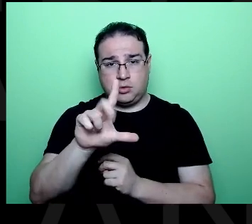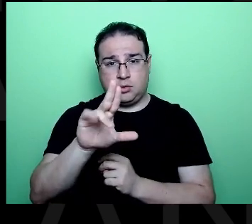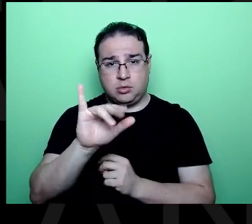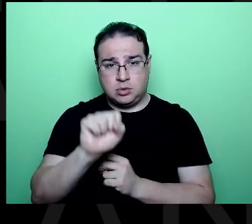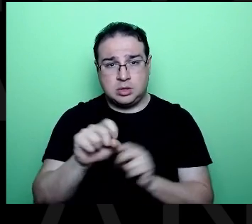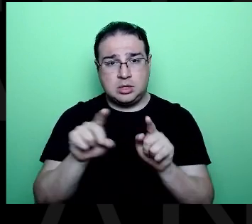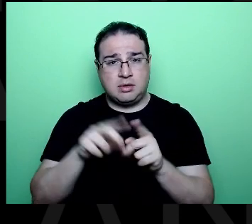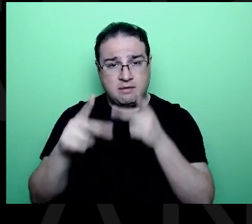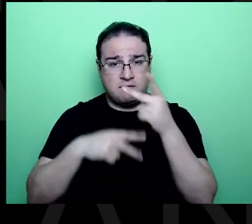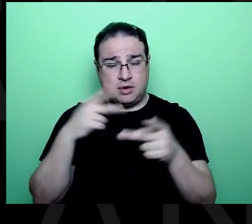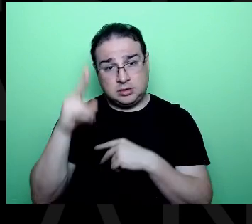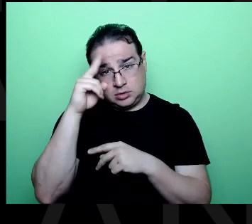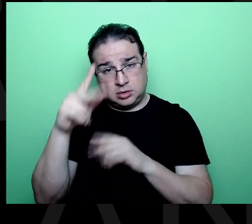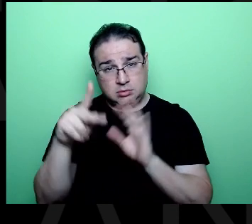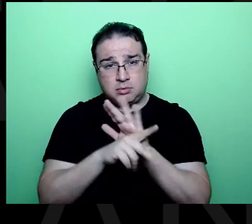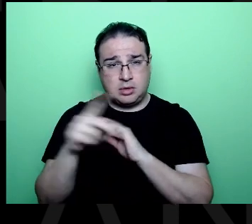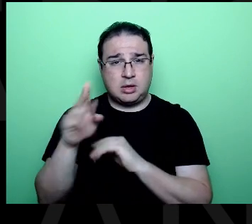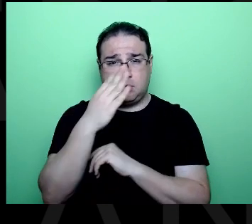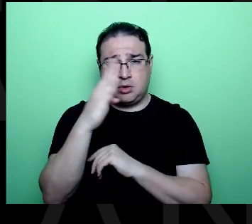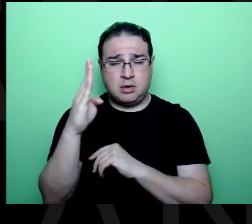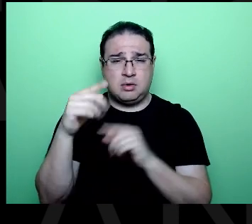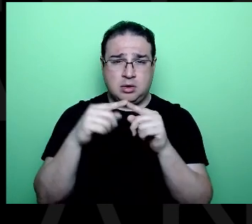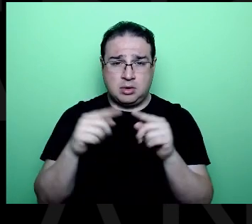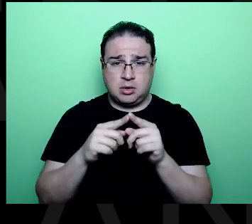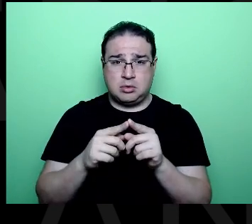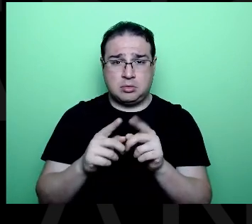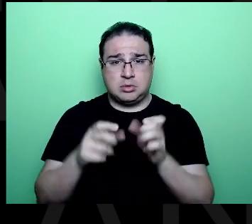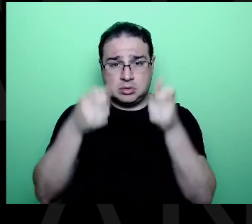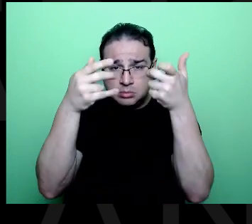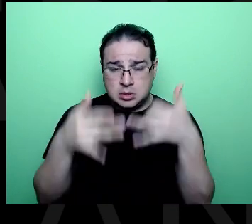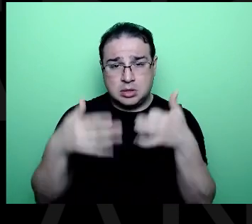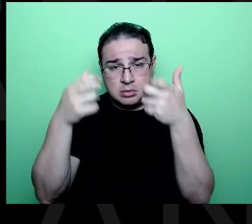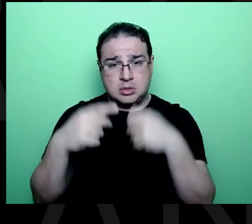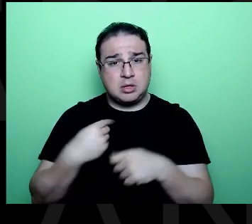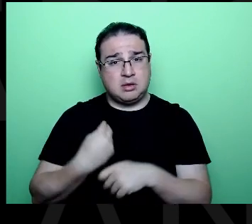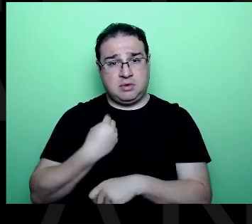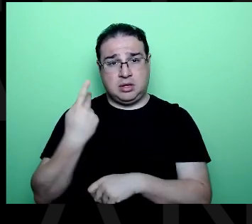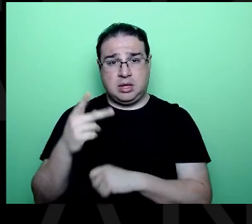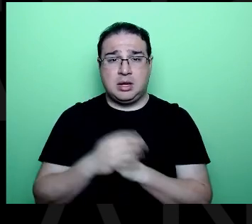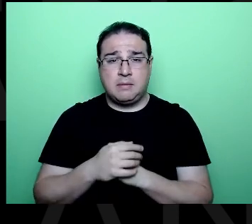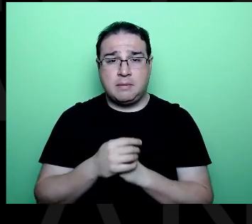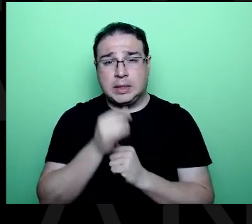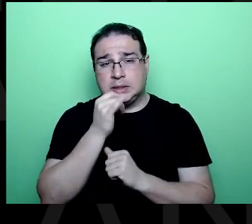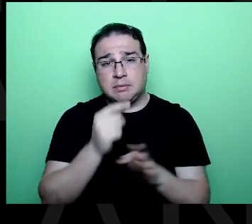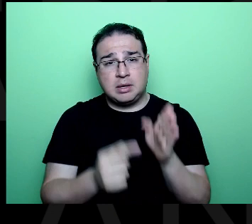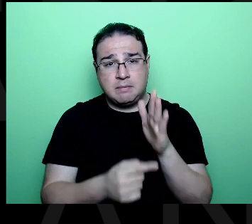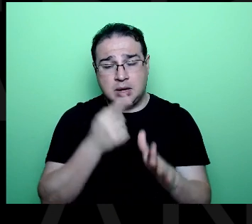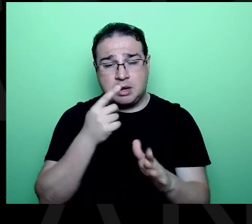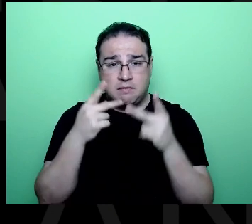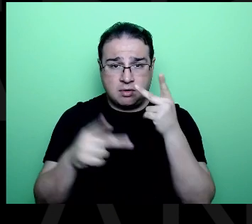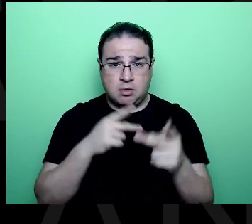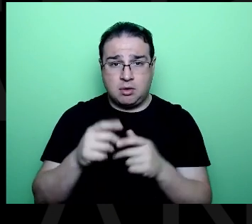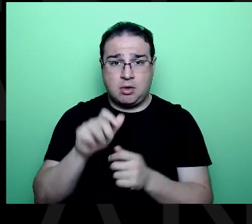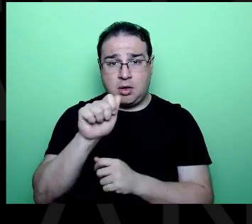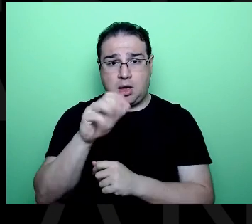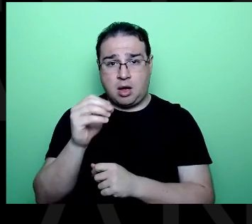fatos de não era uma biografia, eram pequenas crônicas que ele viveu. Por exemplo, a primeira